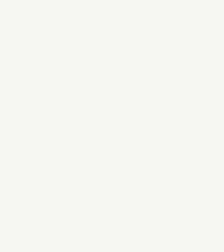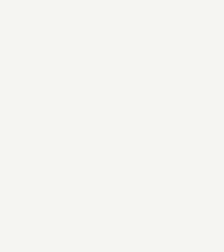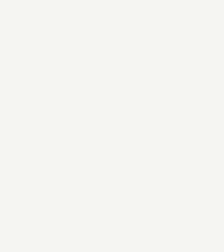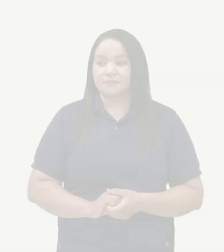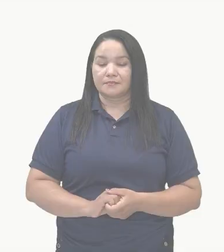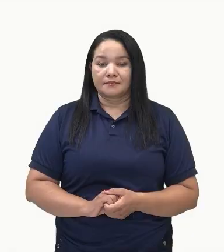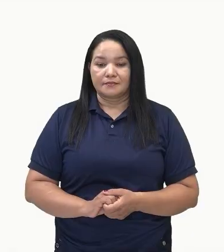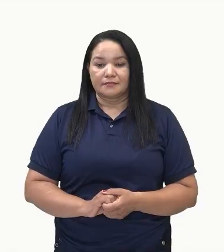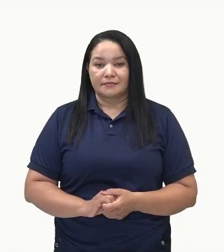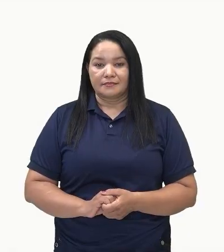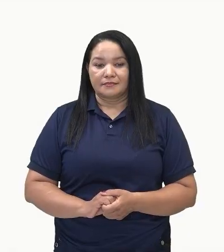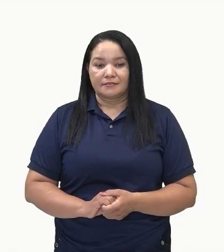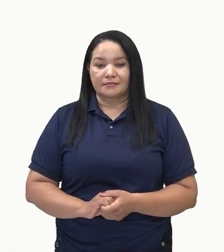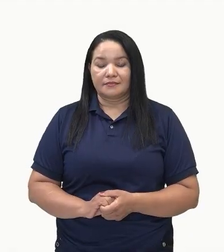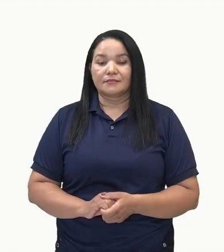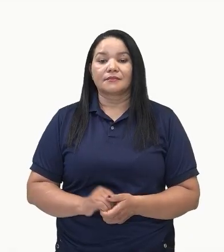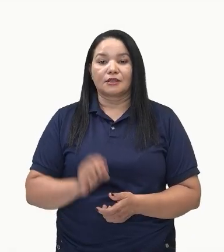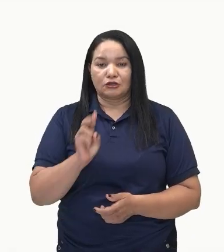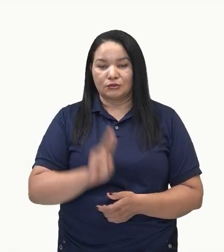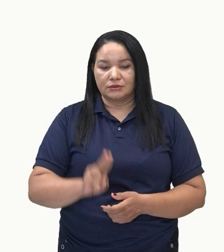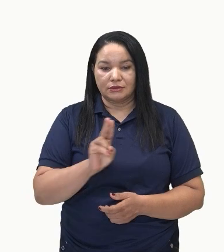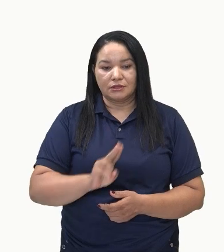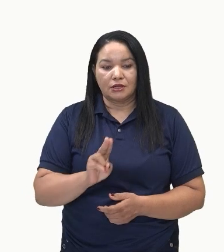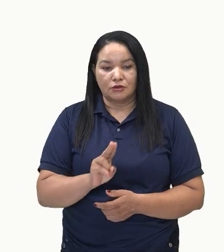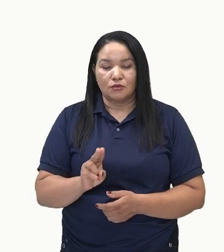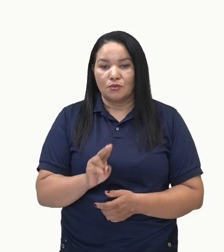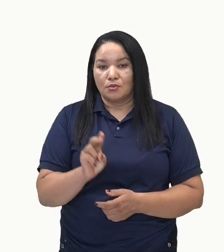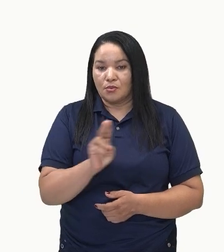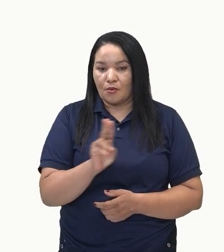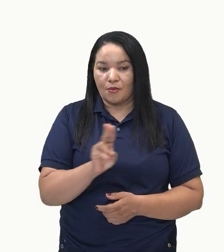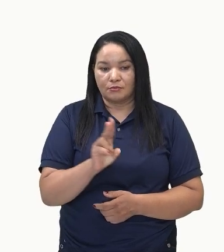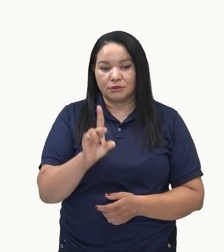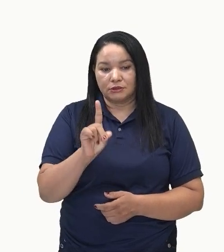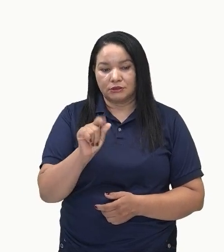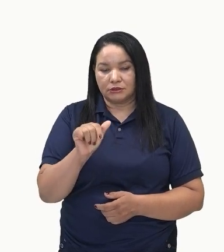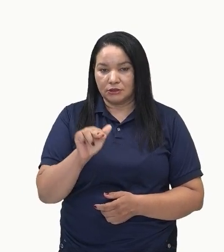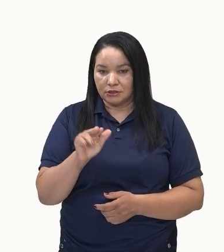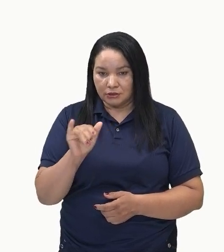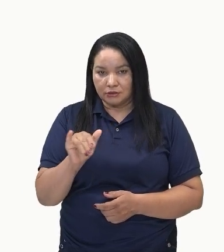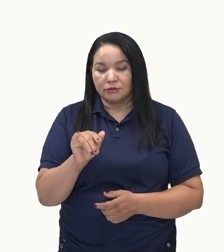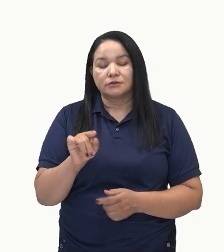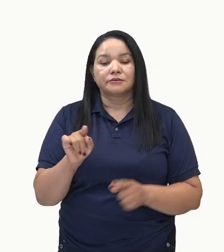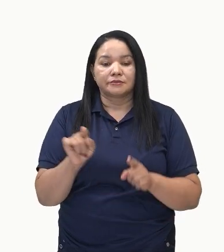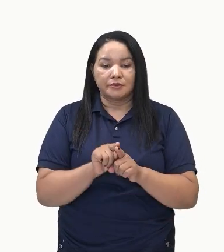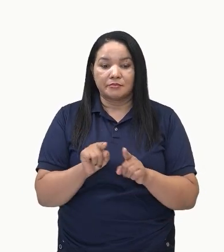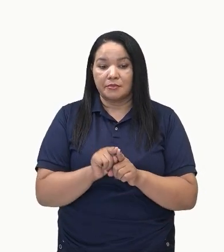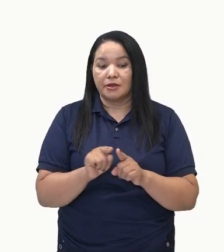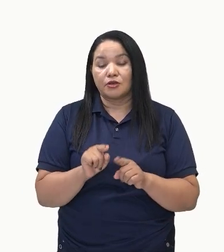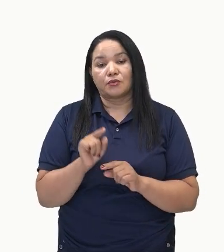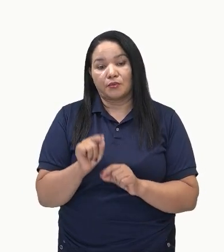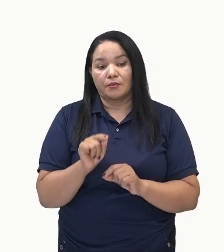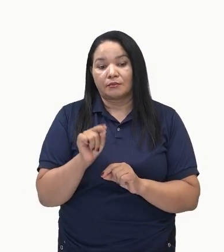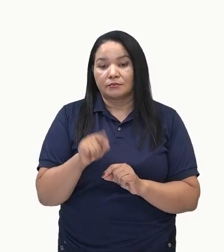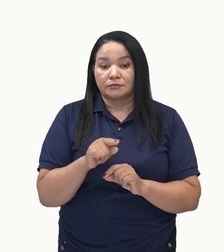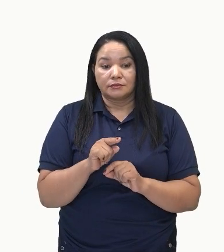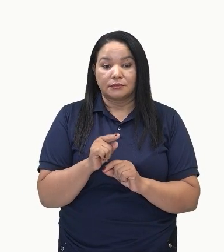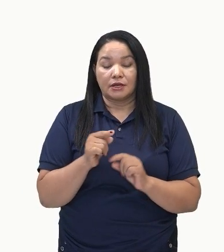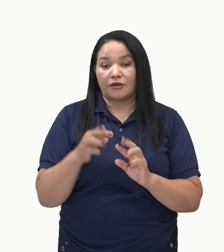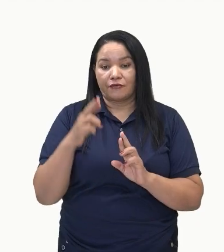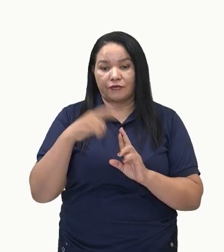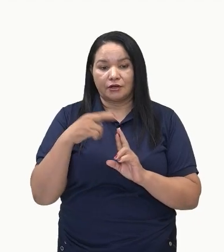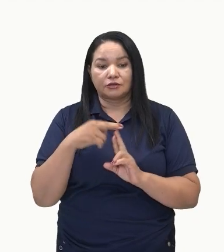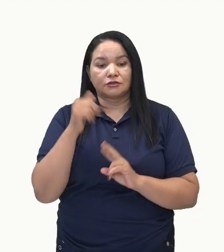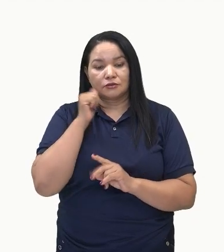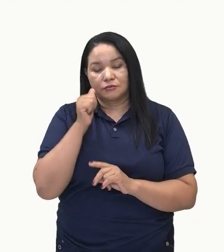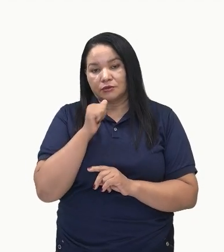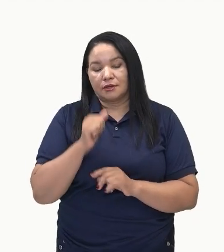ó, tá? Ainda assim, continua sendo terceira pessoa do singular, o que obriga a utilização do is. Danny is a virtual